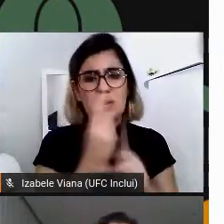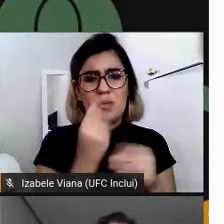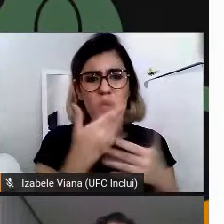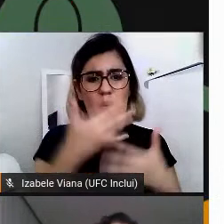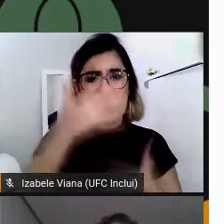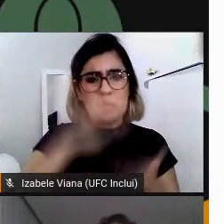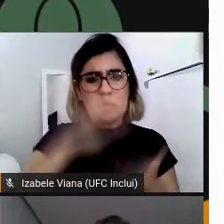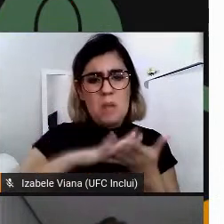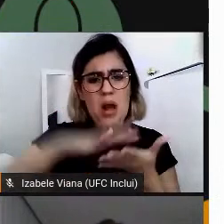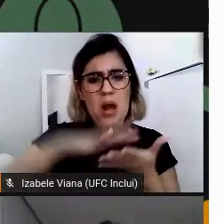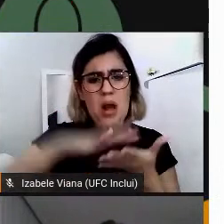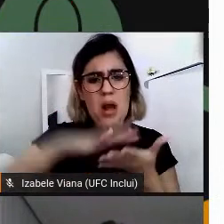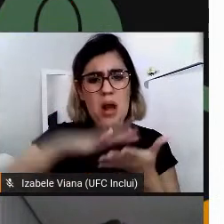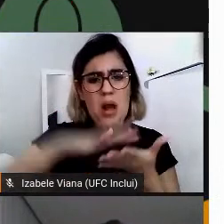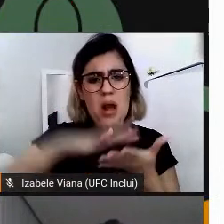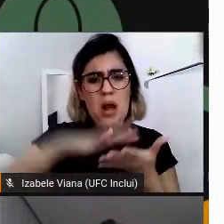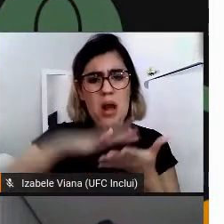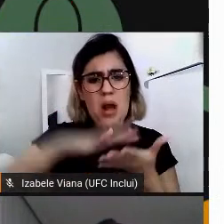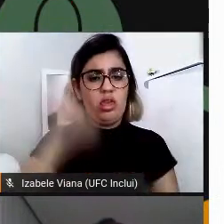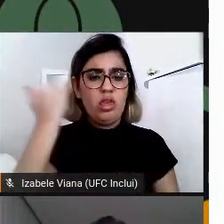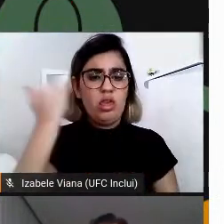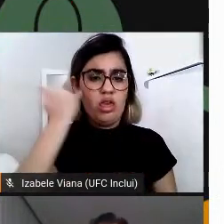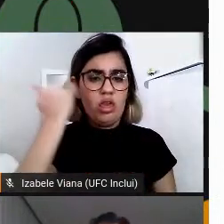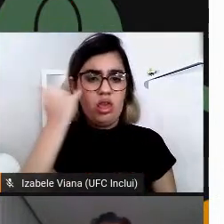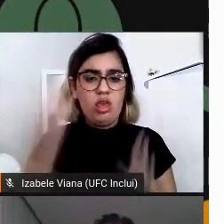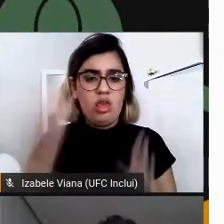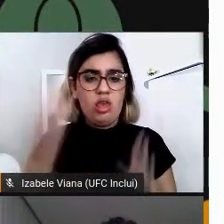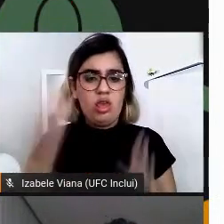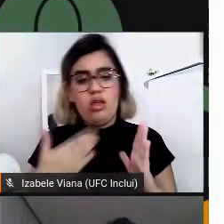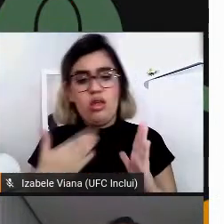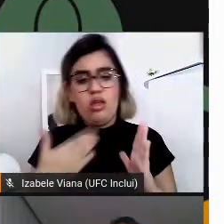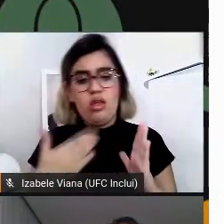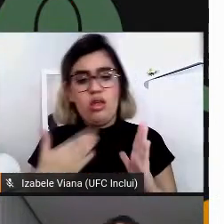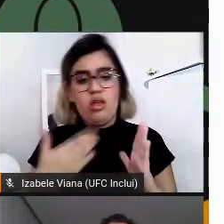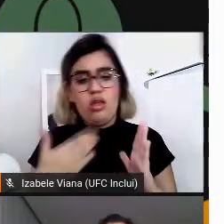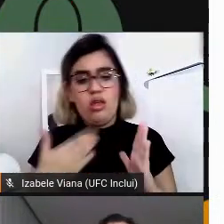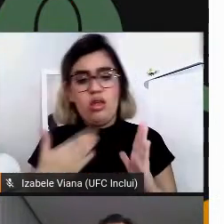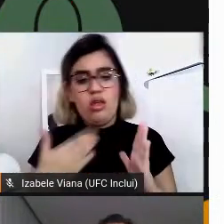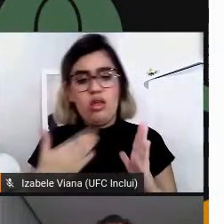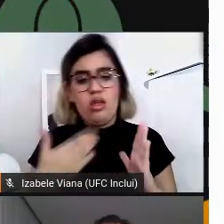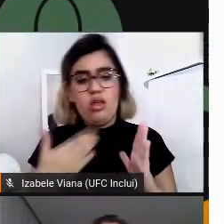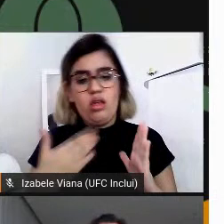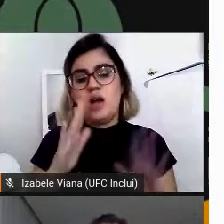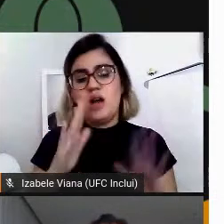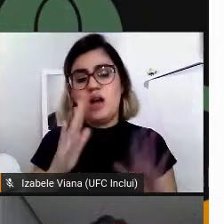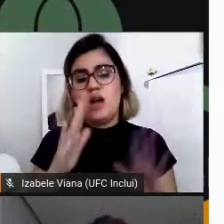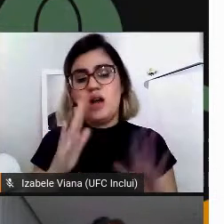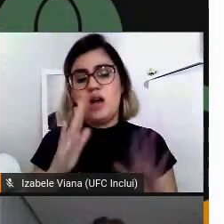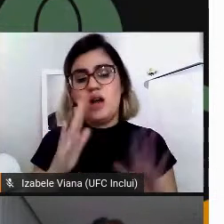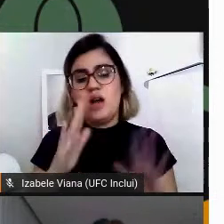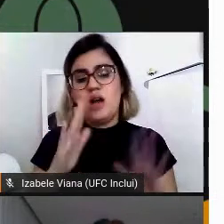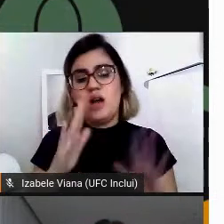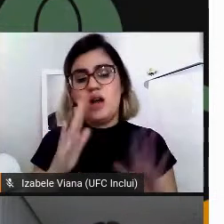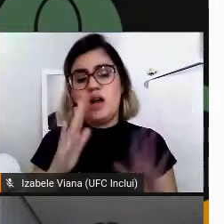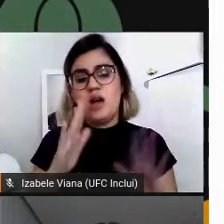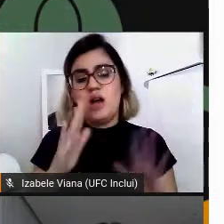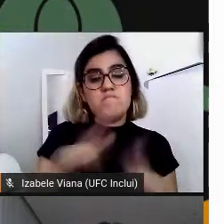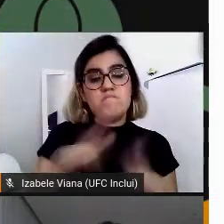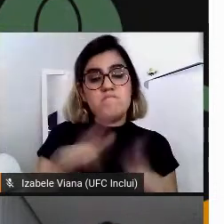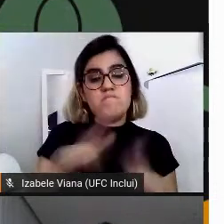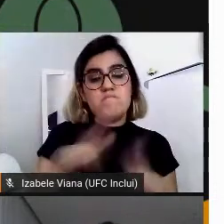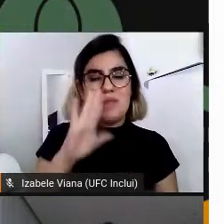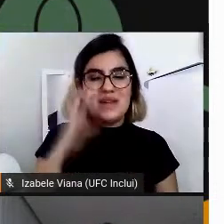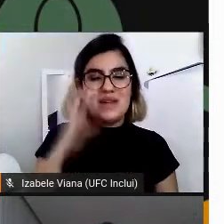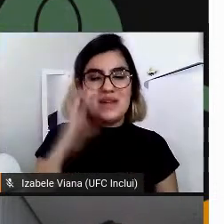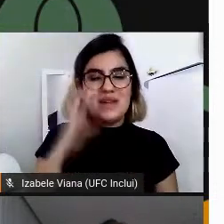o trabalho de ver as últimas páginas, né? Os primeiros resultados são os mais importantes. Só que em ciência, a gente não pode ficar só com os primeiros resultados. A gente tem que